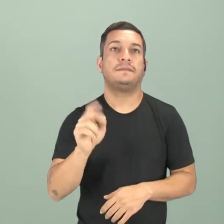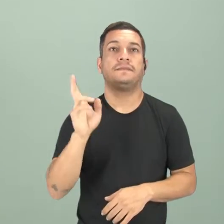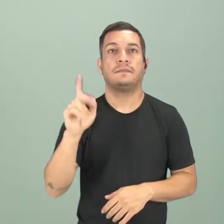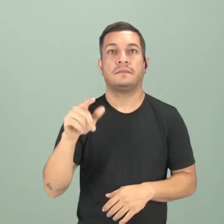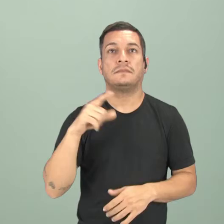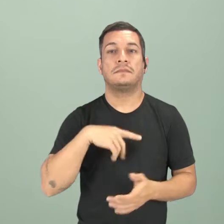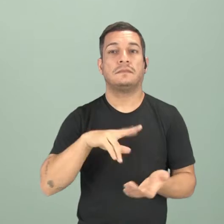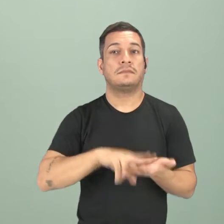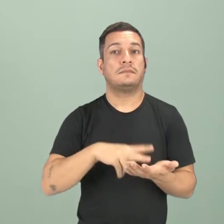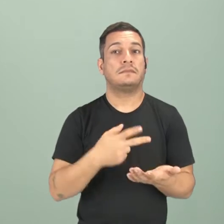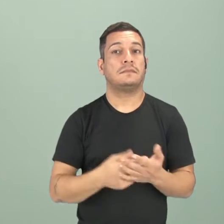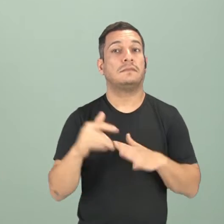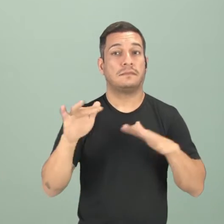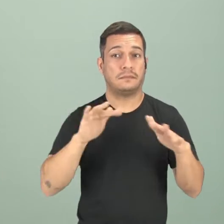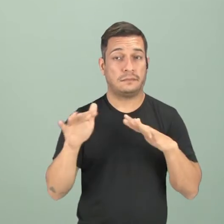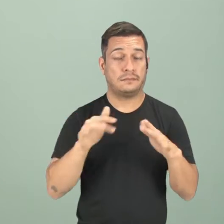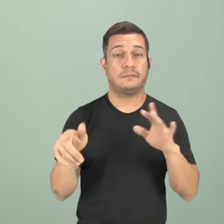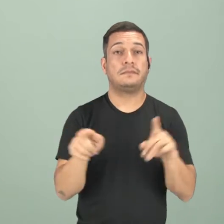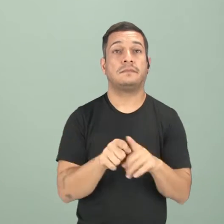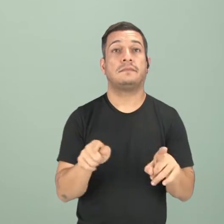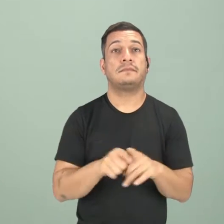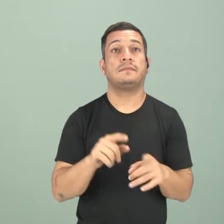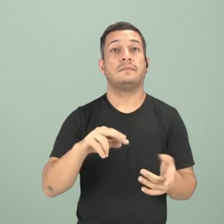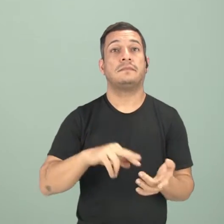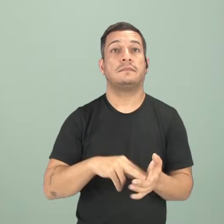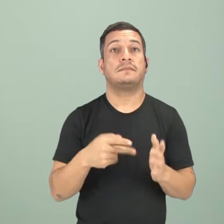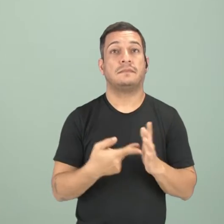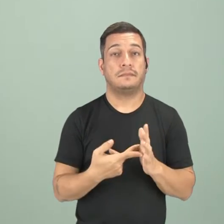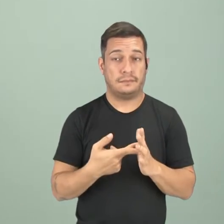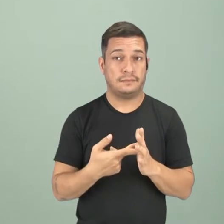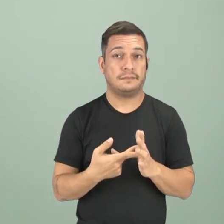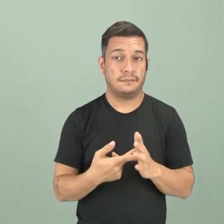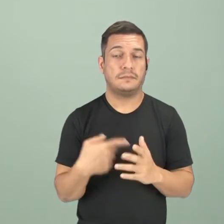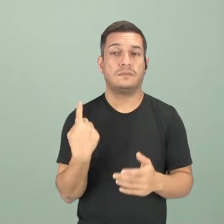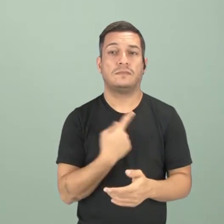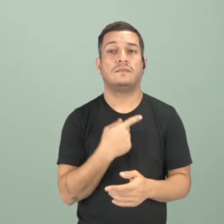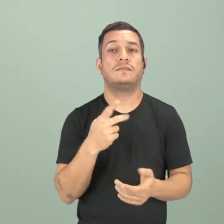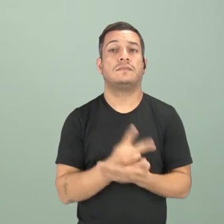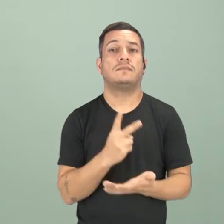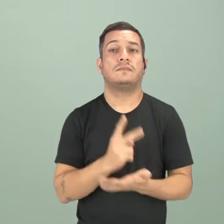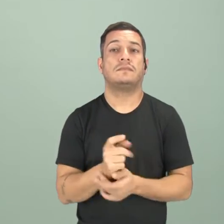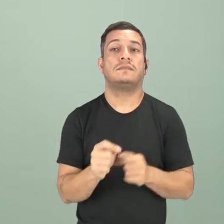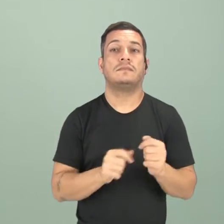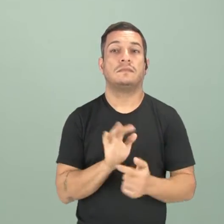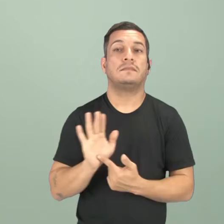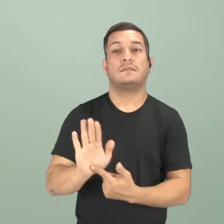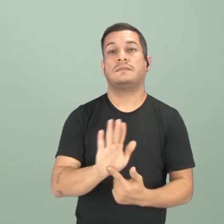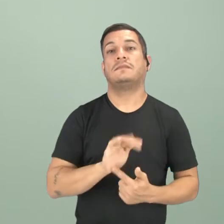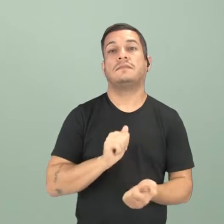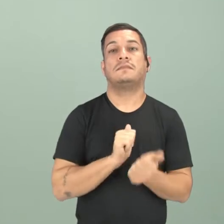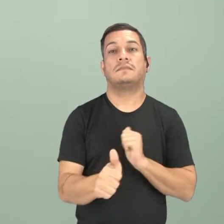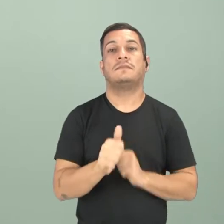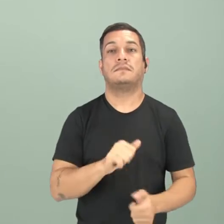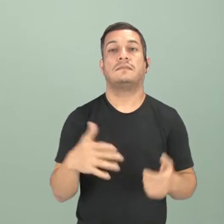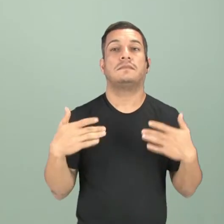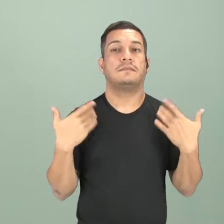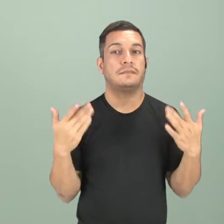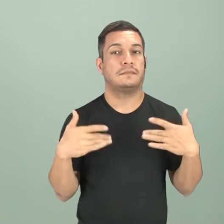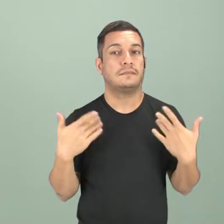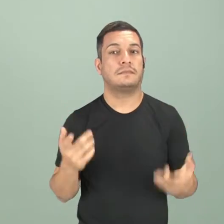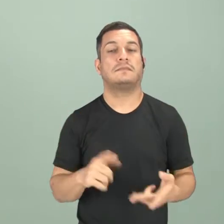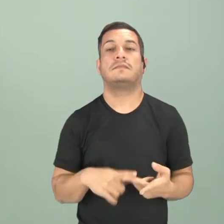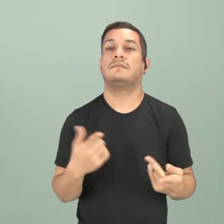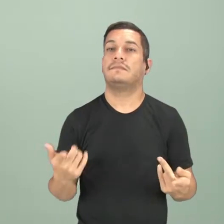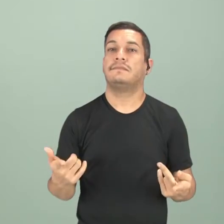ele se traduz em movimento. E movimento é significado. E nós sempre trabalhamos o esporte na lógica de lazer,